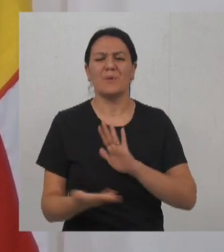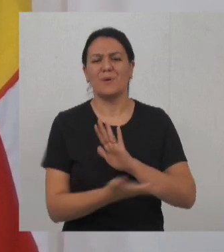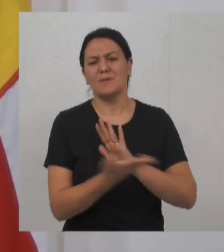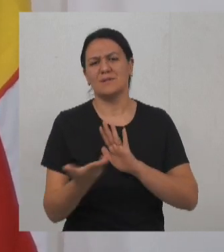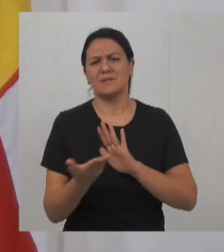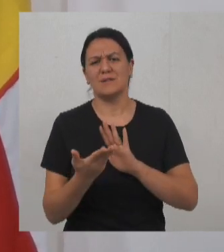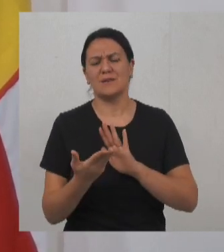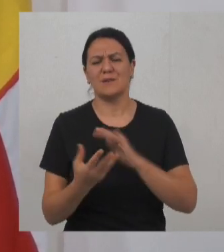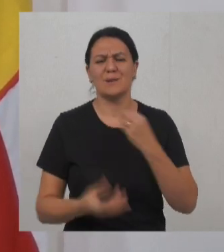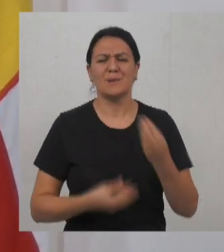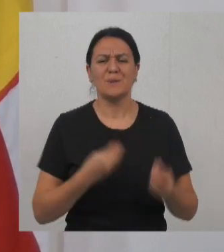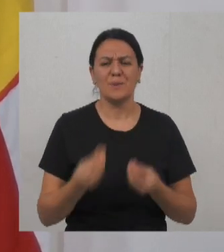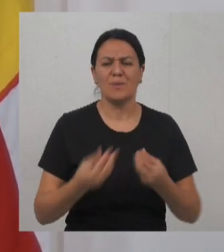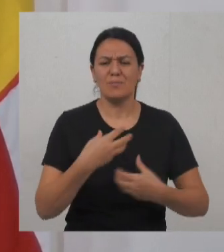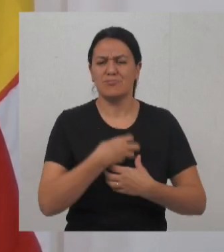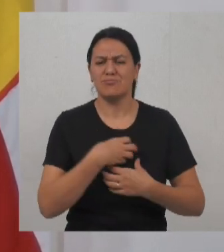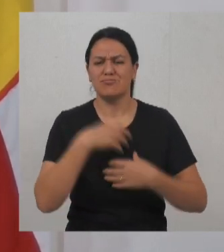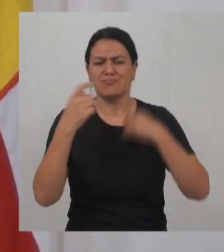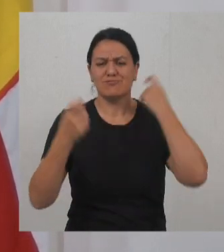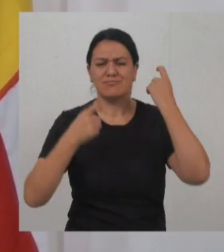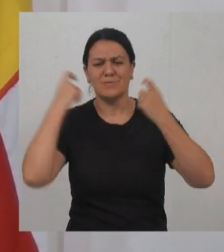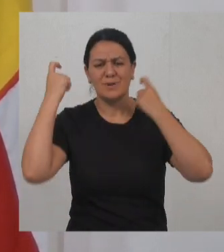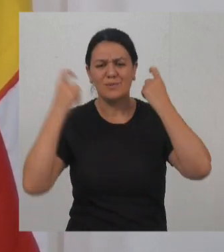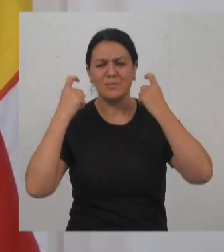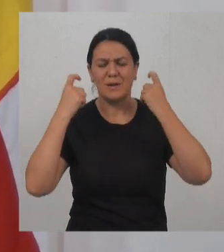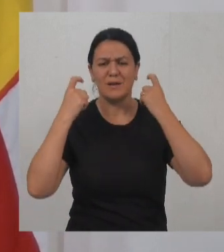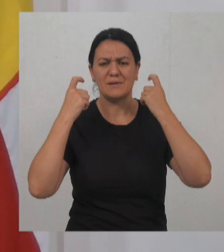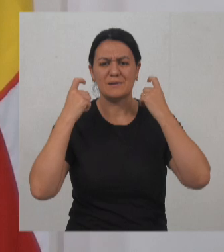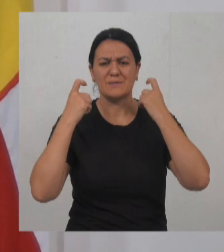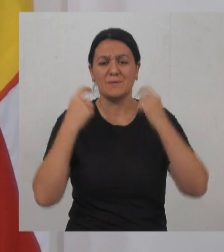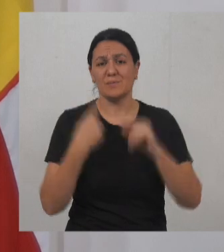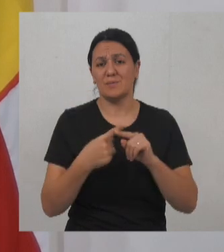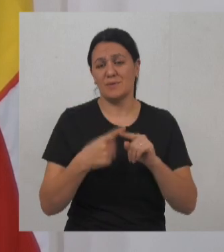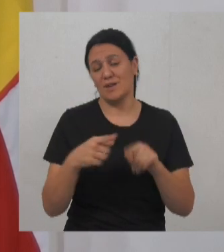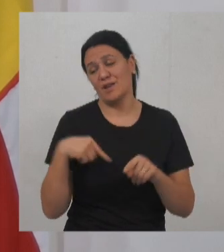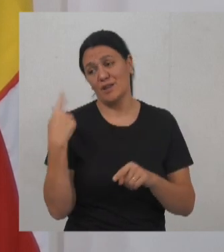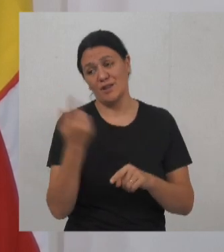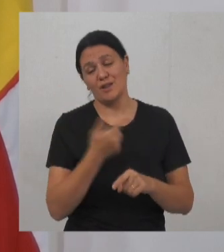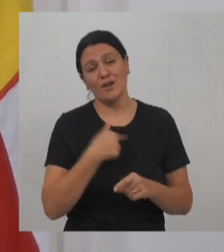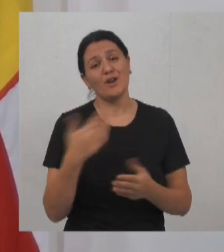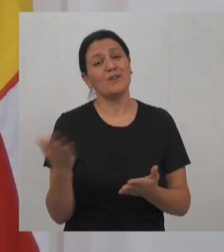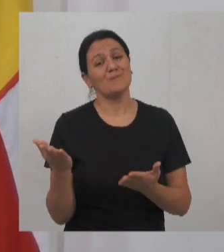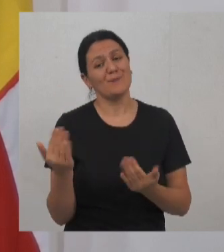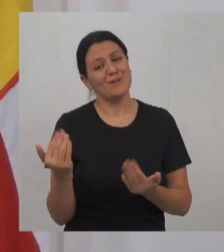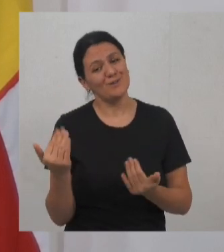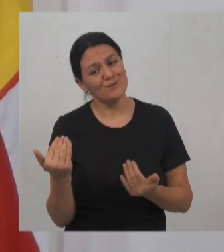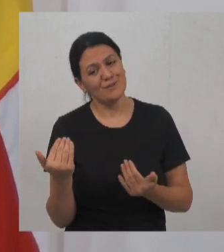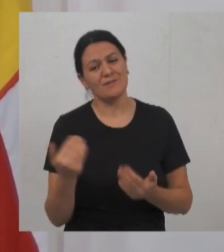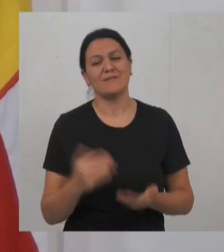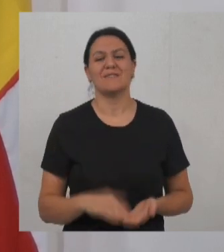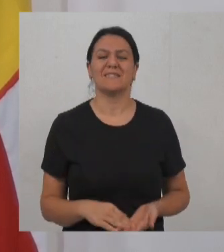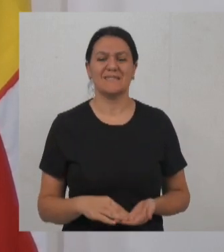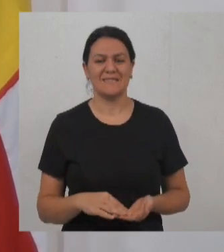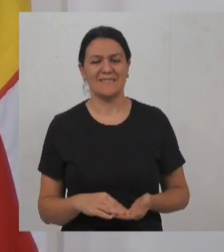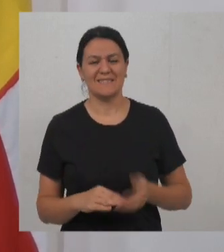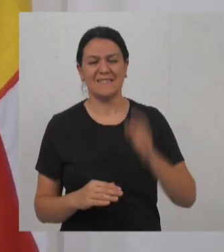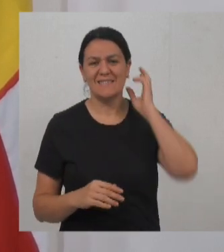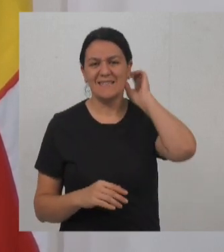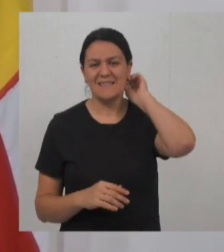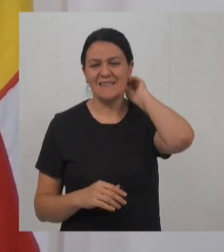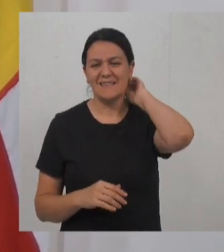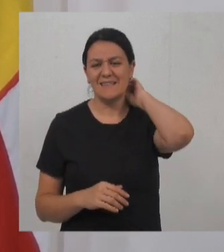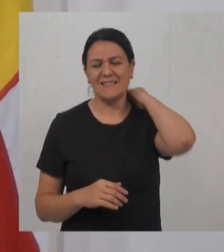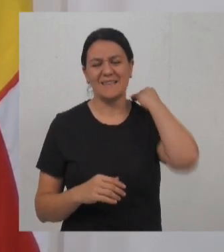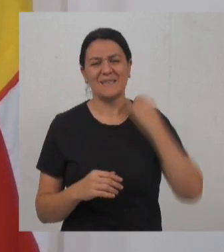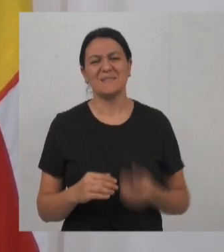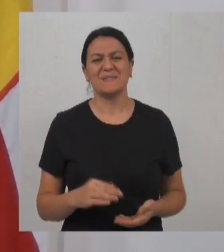toda a preocupação que nós mais jovens, e olha que eu não sou tão jovem, mas nós mais jovens, né, considerando os 102